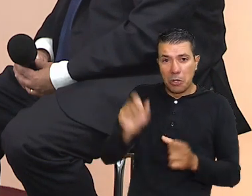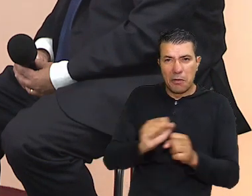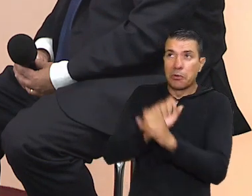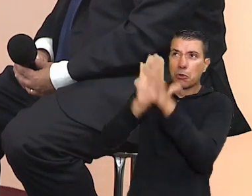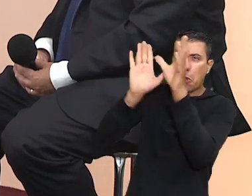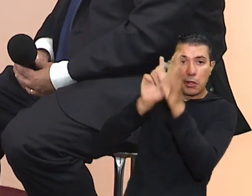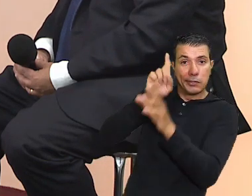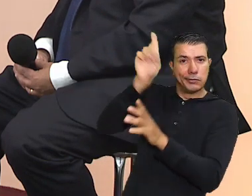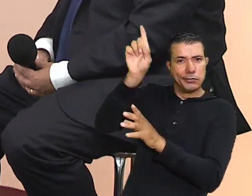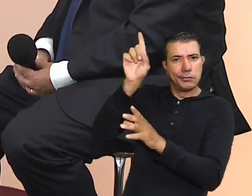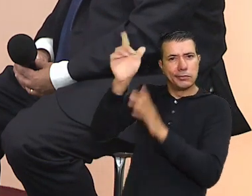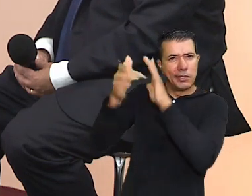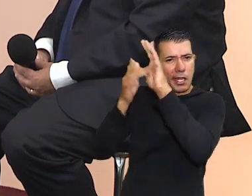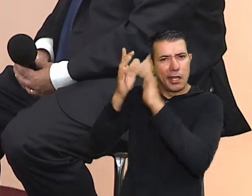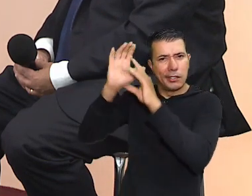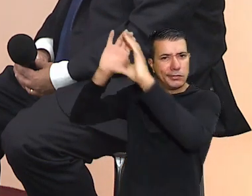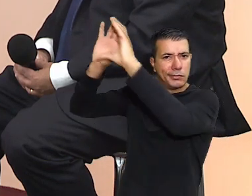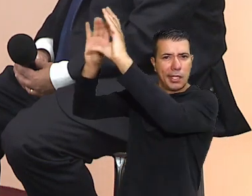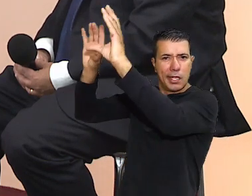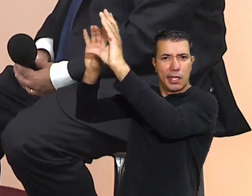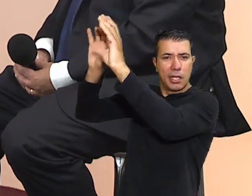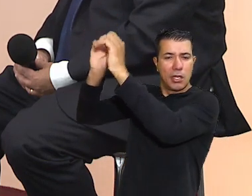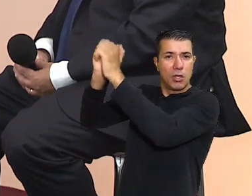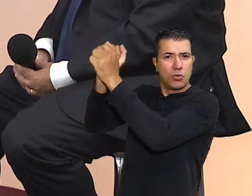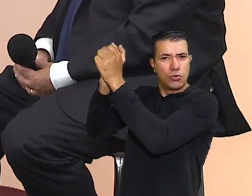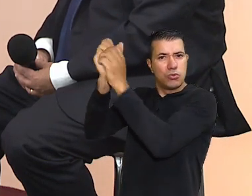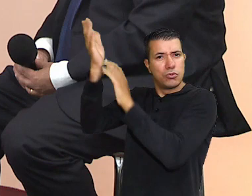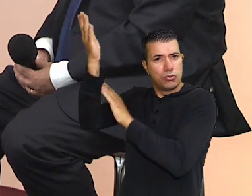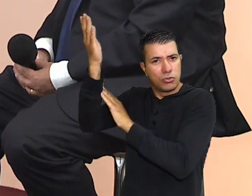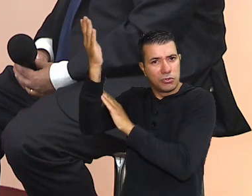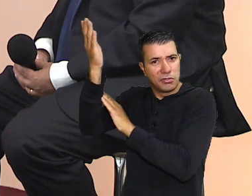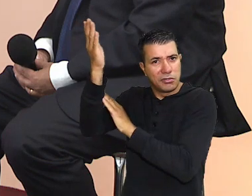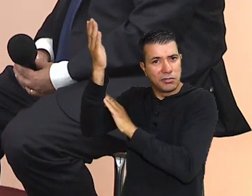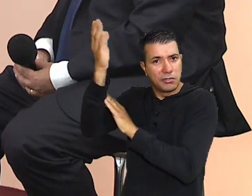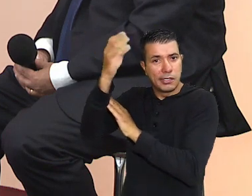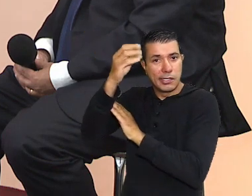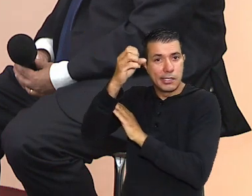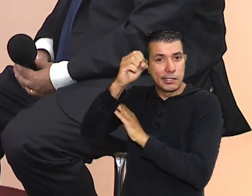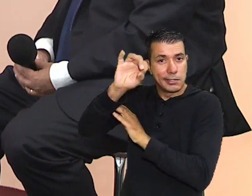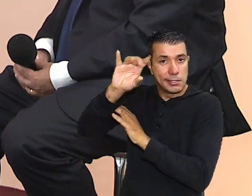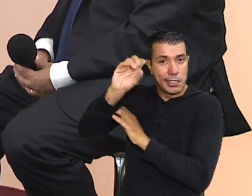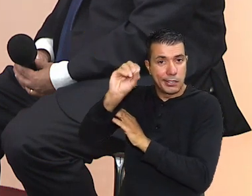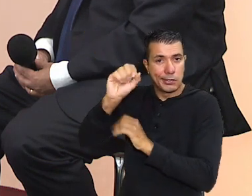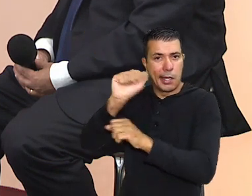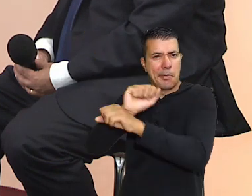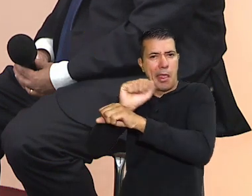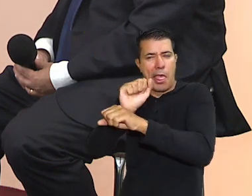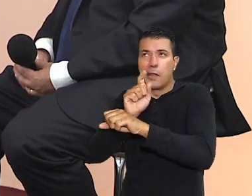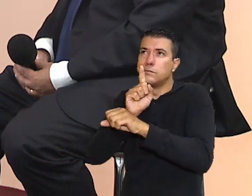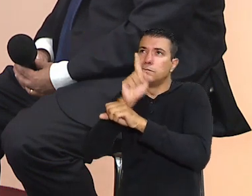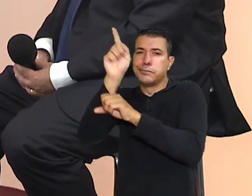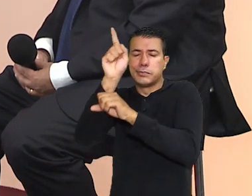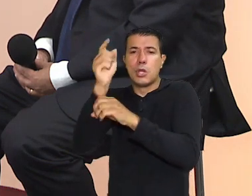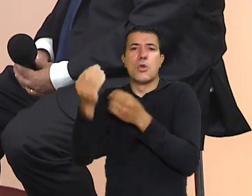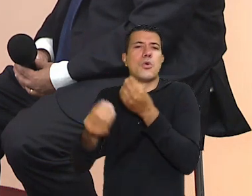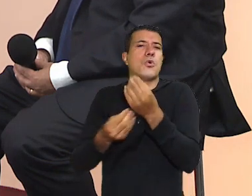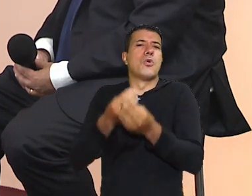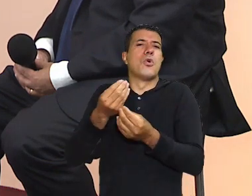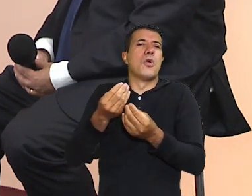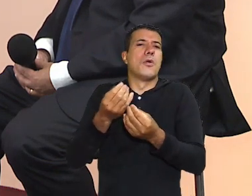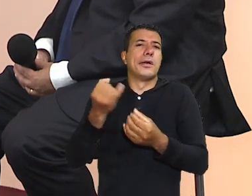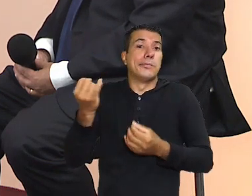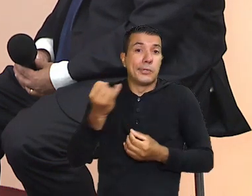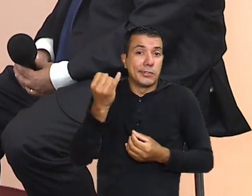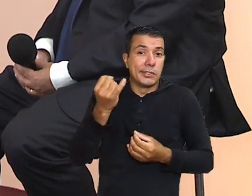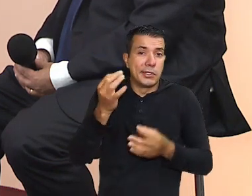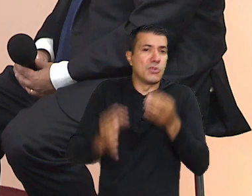a pessoa está na glória ou no seio de Abraão, como muitos pregam de forma equivocada, então por que haveria necessidade